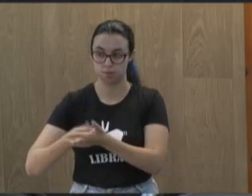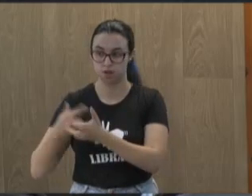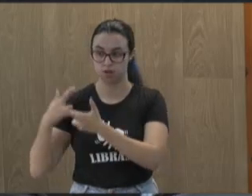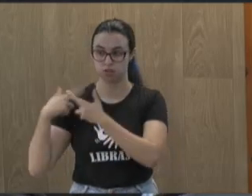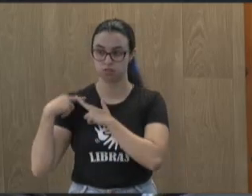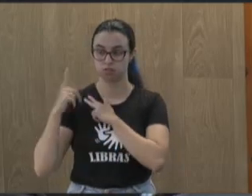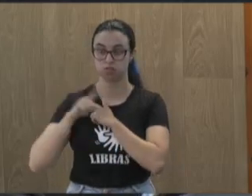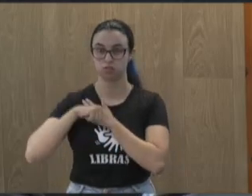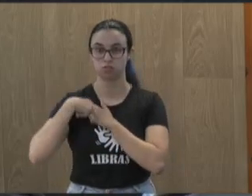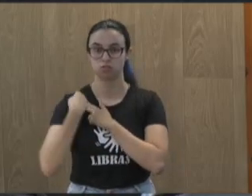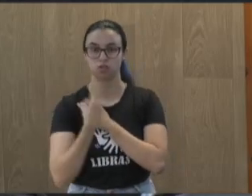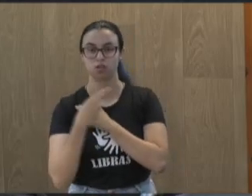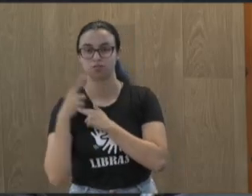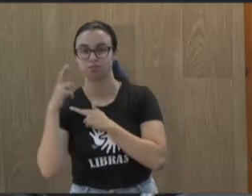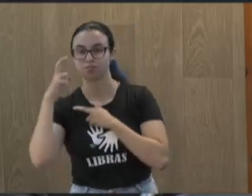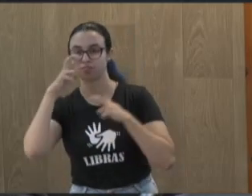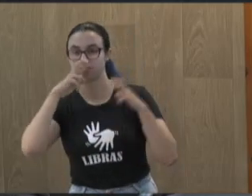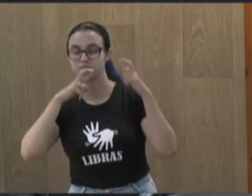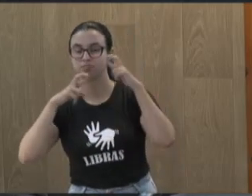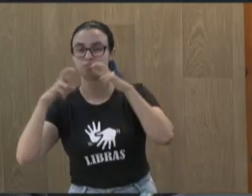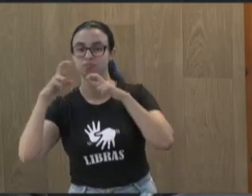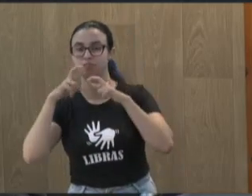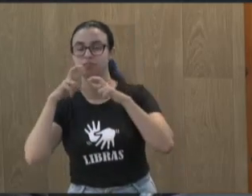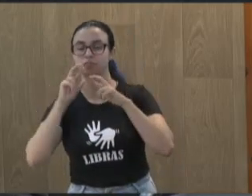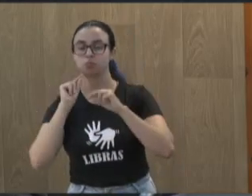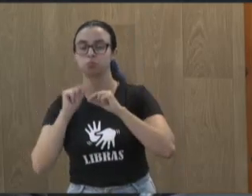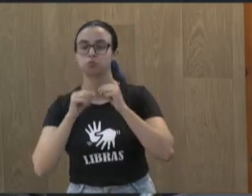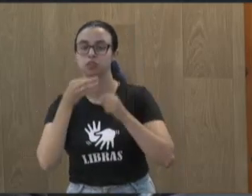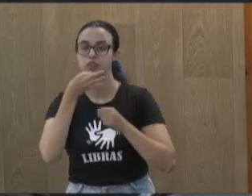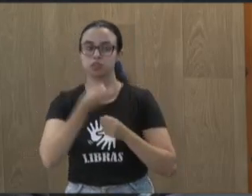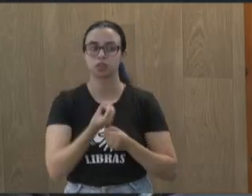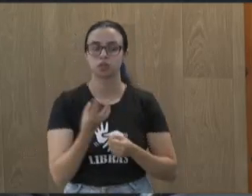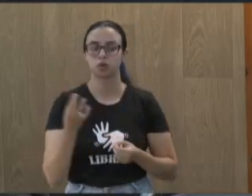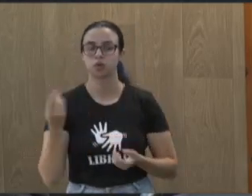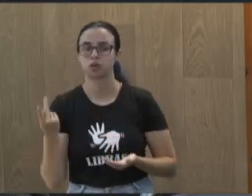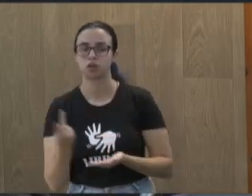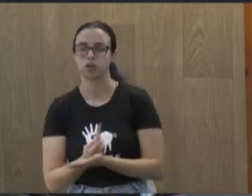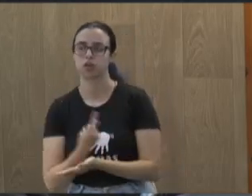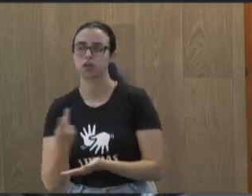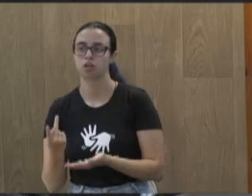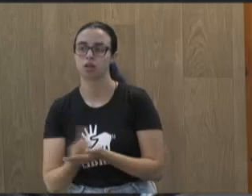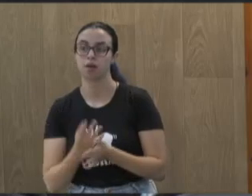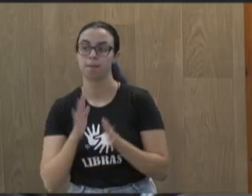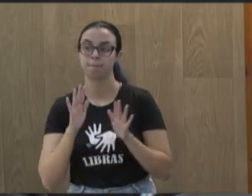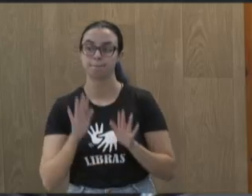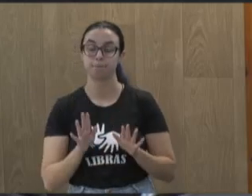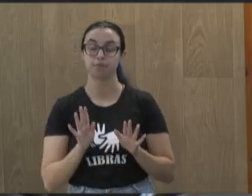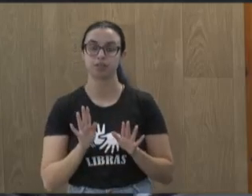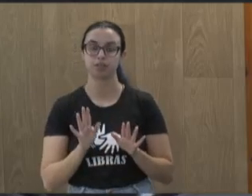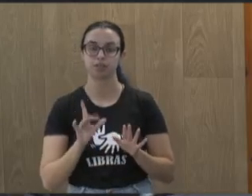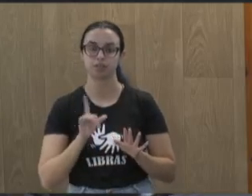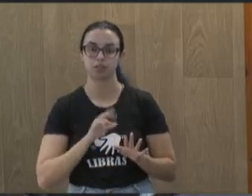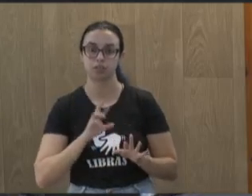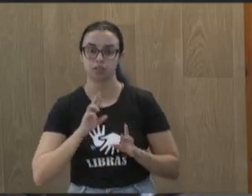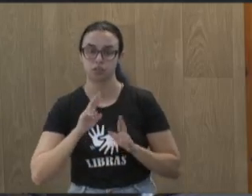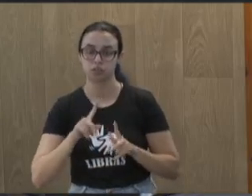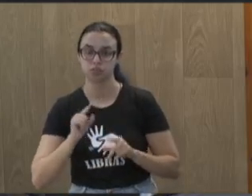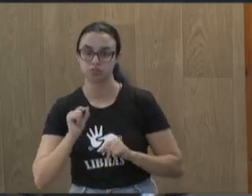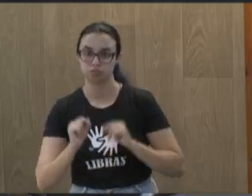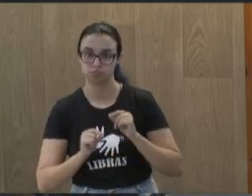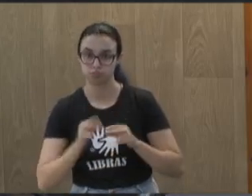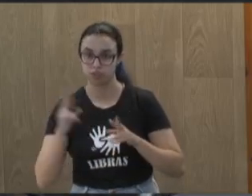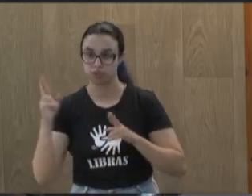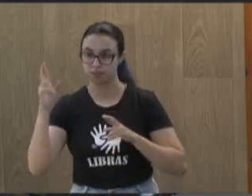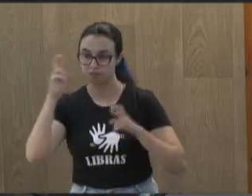estarmos fiscalizando, estamos olhando o que está certo e o que está errado. Mas tem uma diferença entre fiscalizar